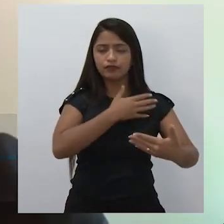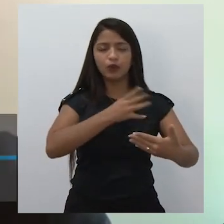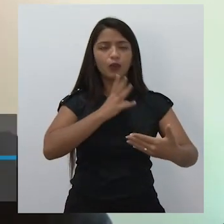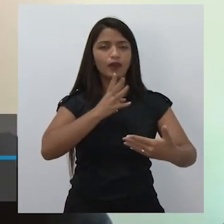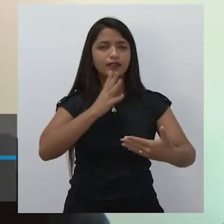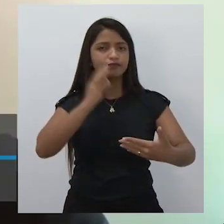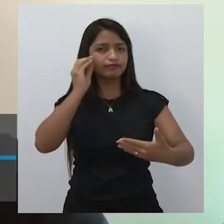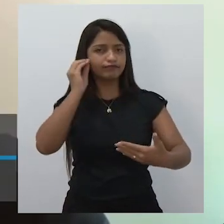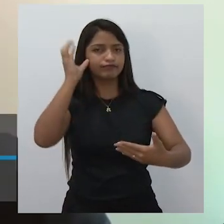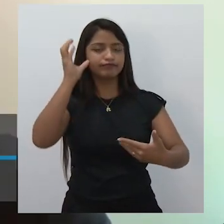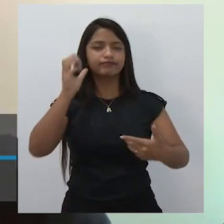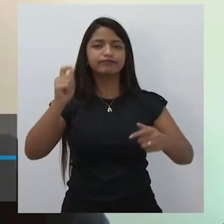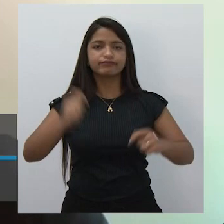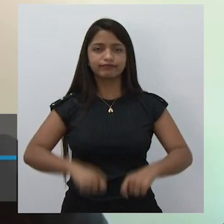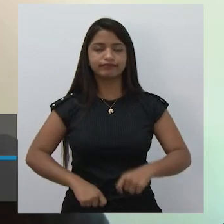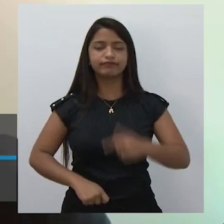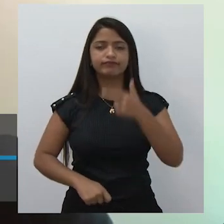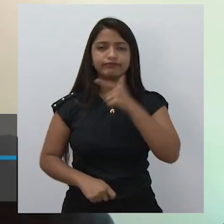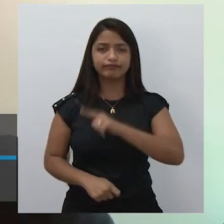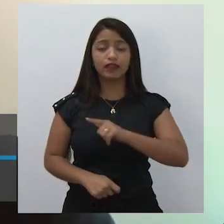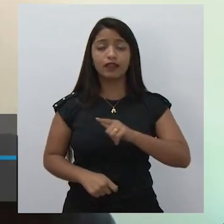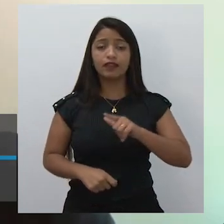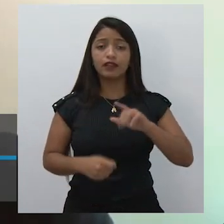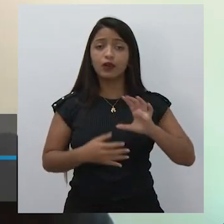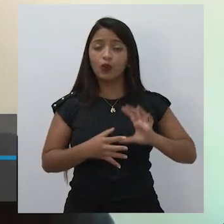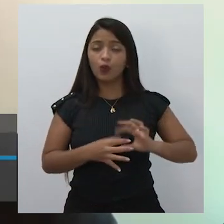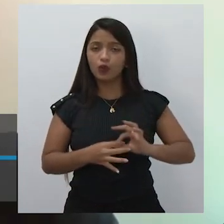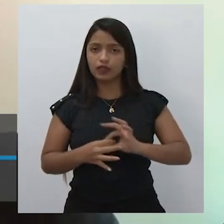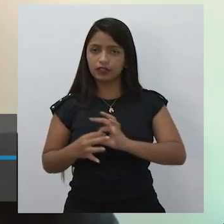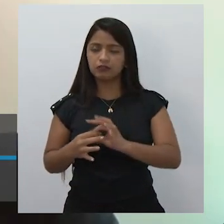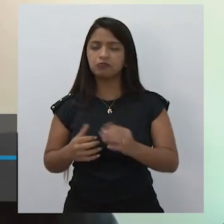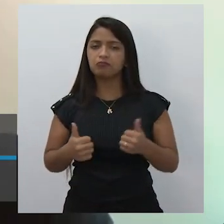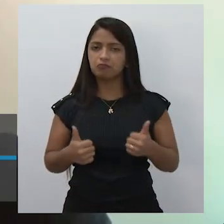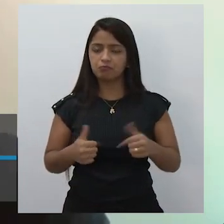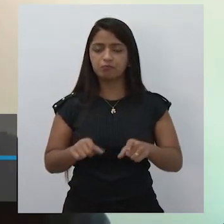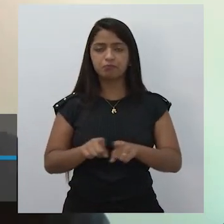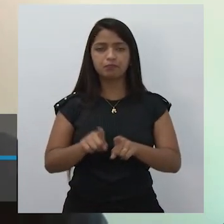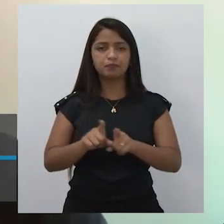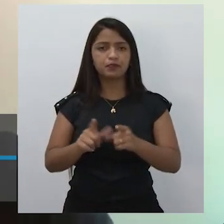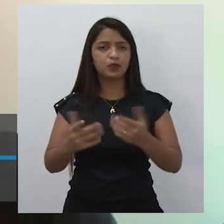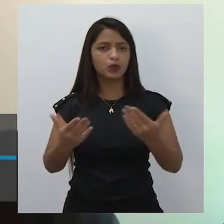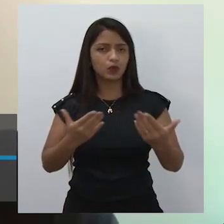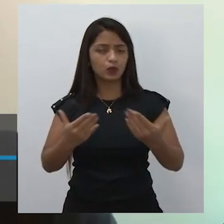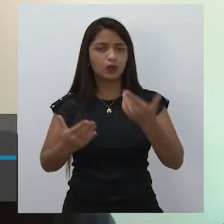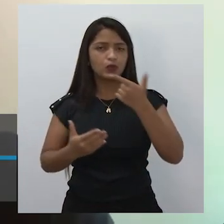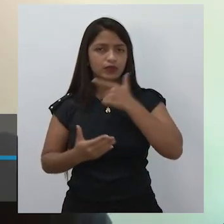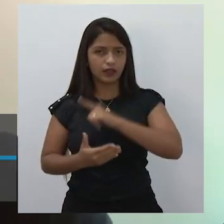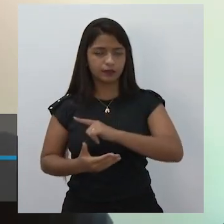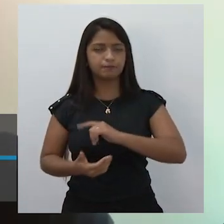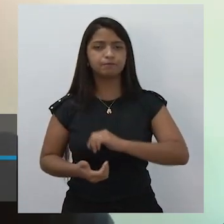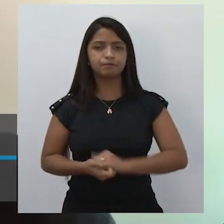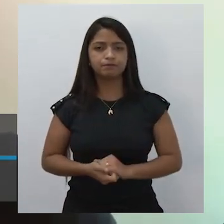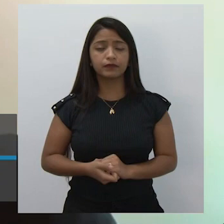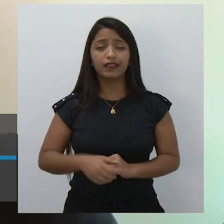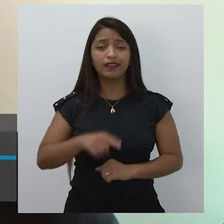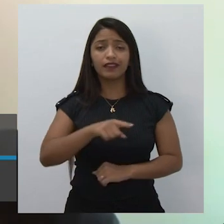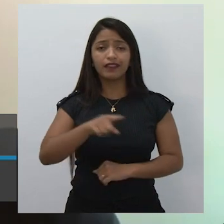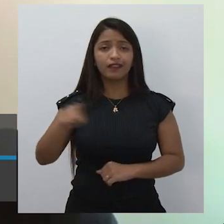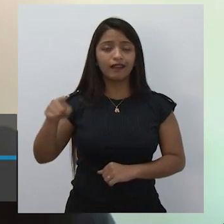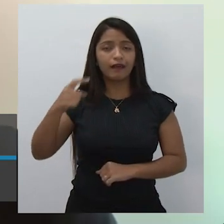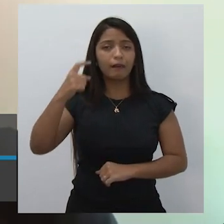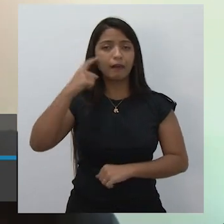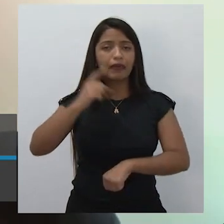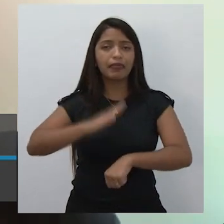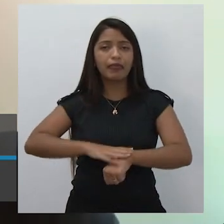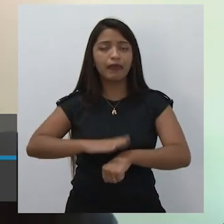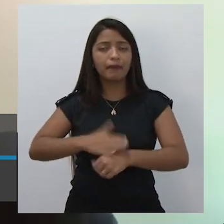históricos de forma bastante contextualizada e comparada, sem gerar determinados anacronismos, e